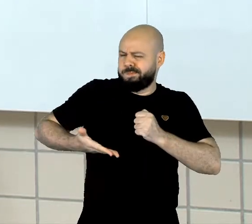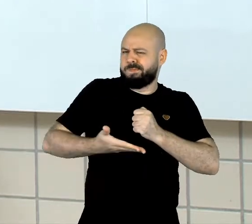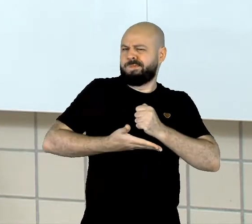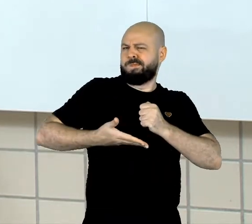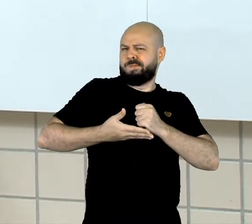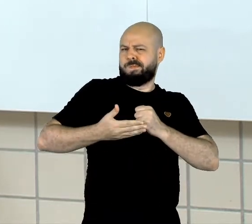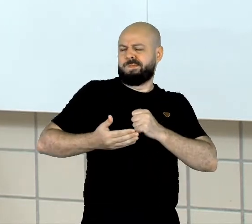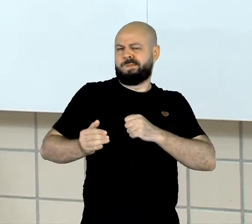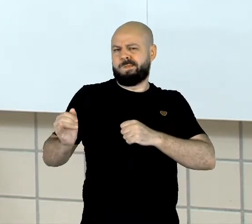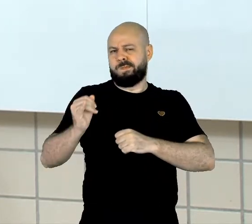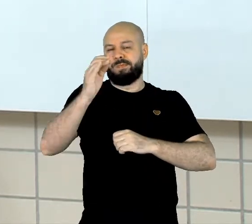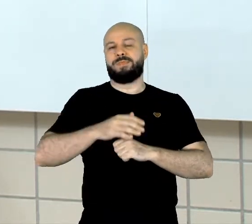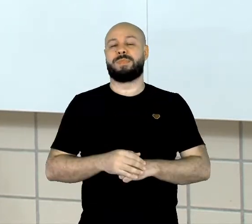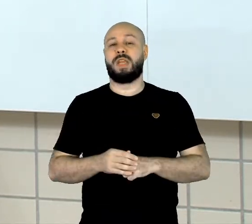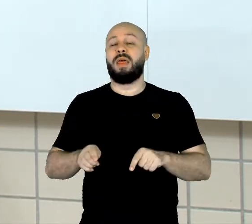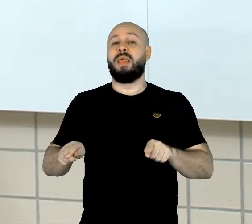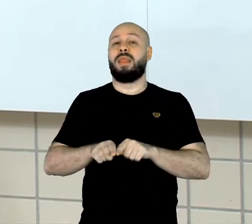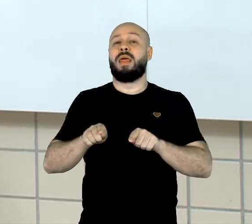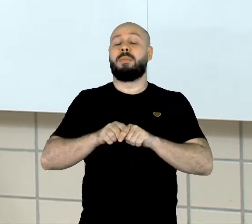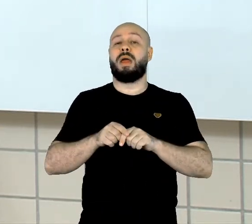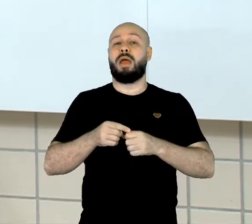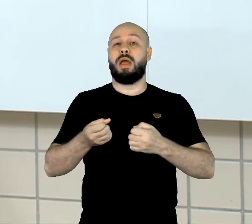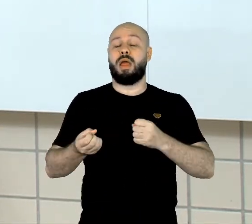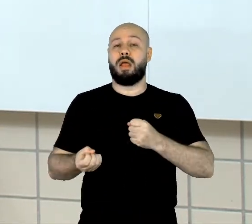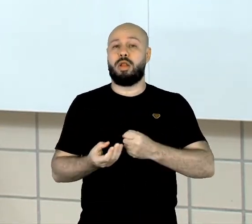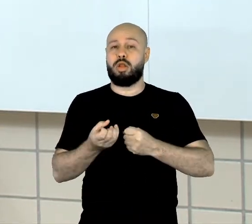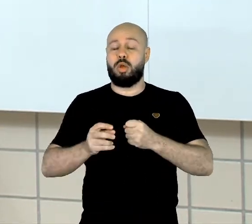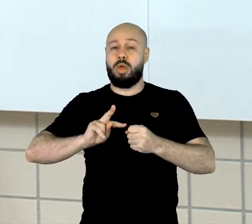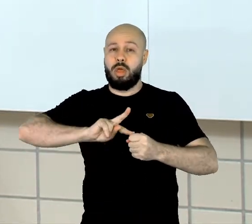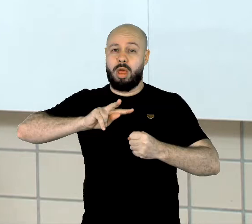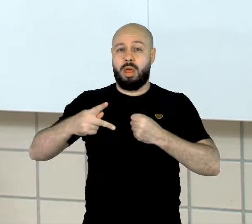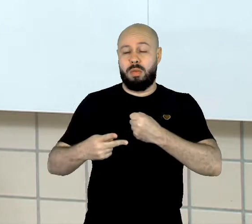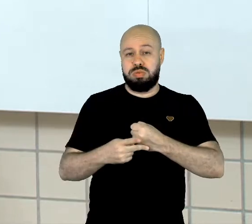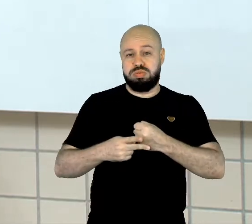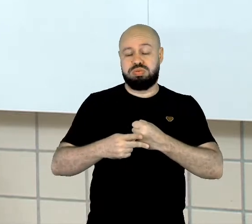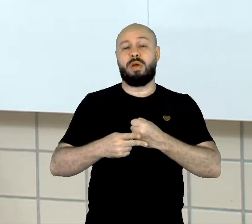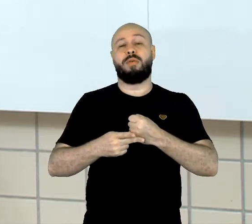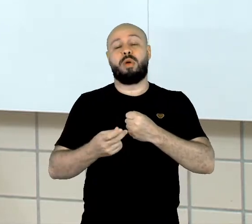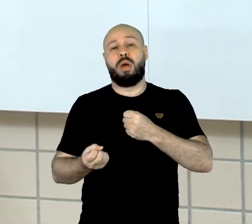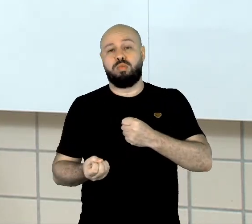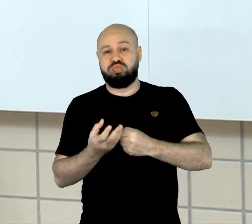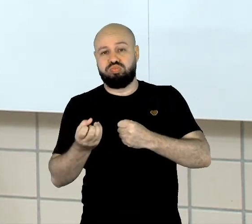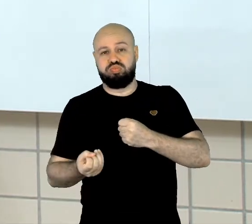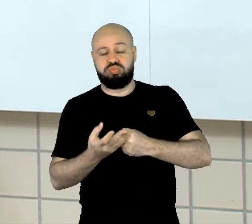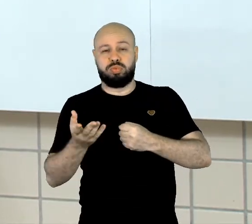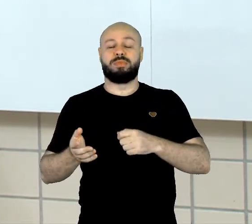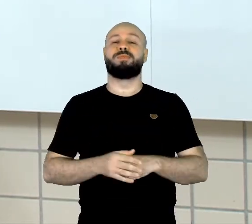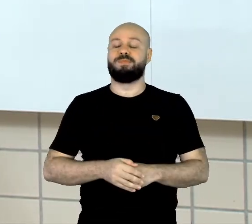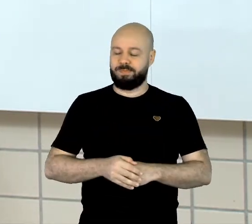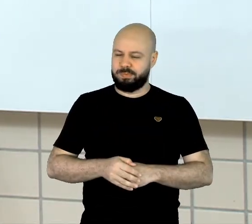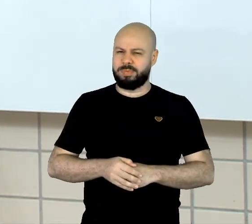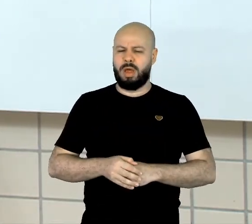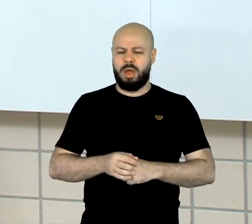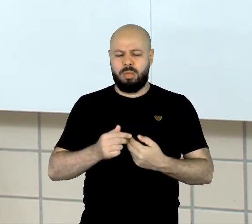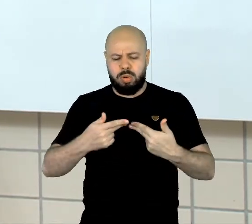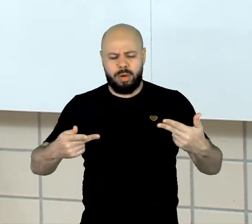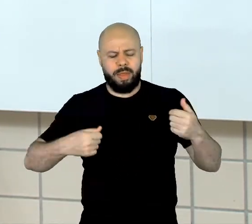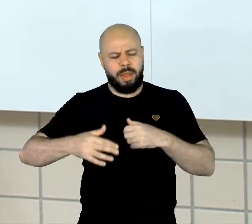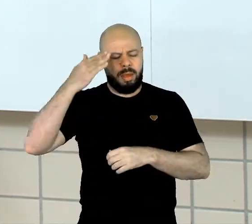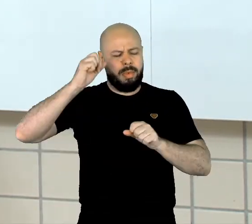também os advérbios e as locuções adverbiais, que nos ajudam a entender, a